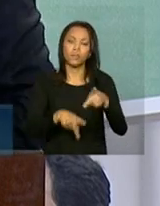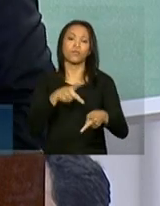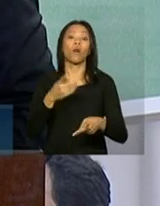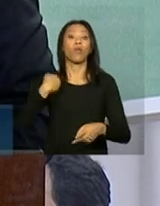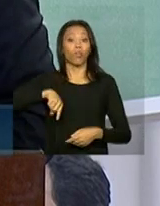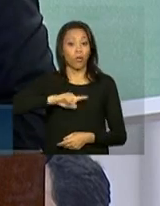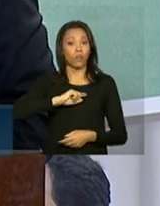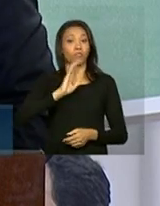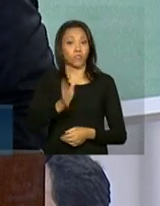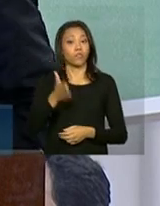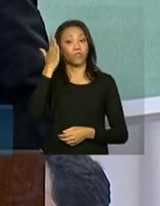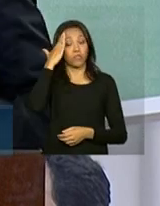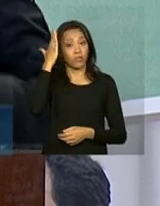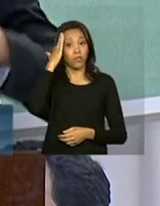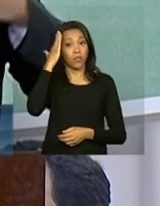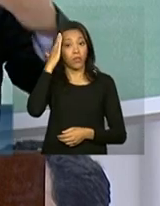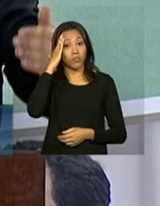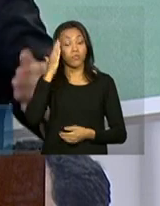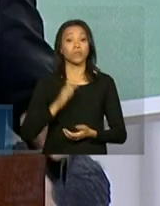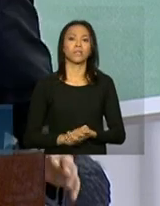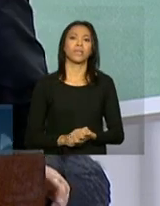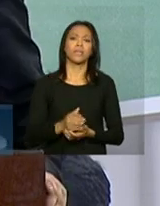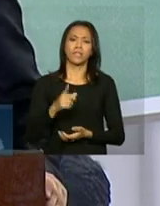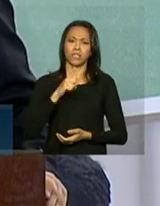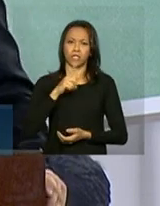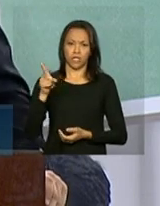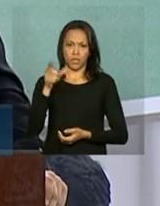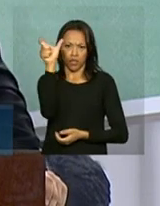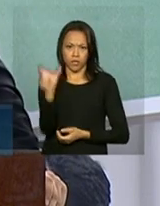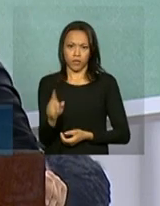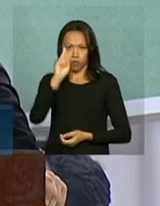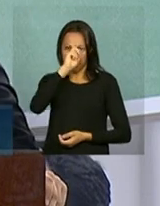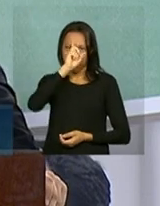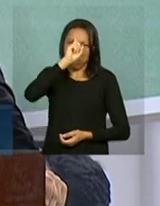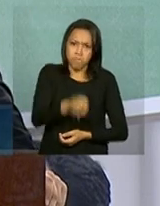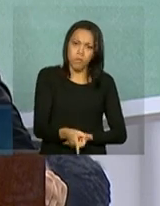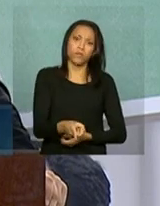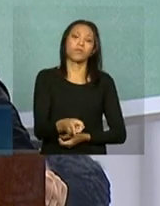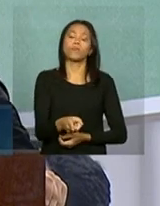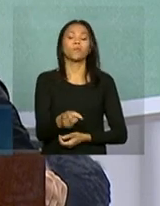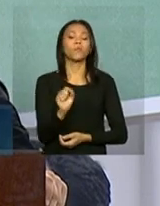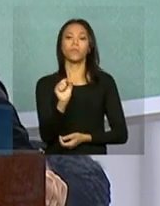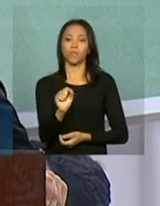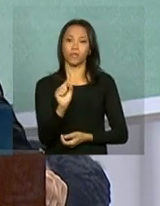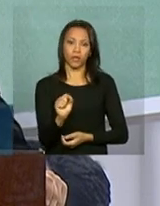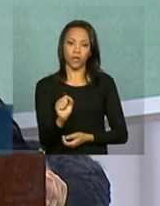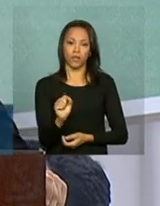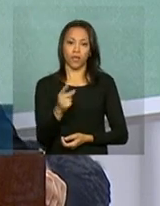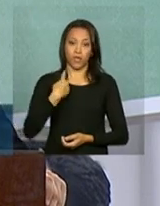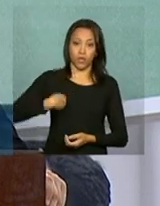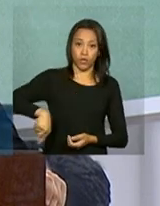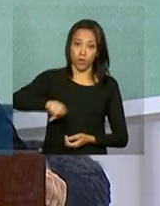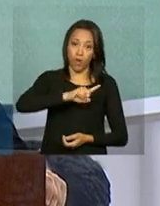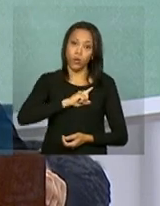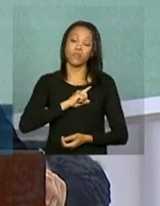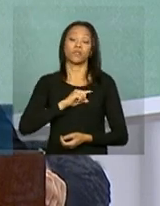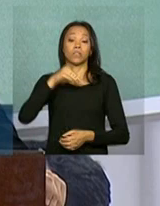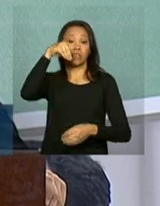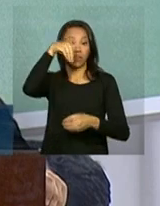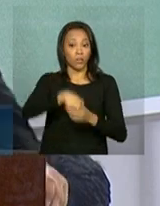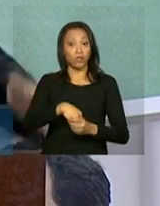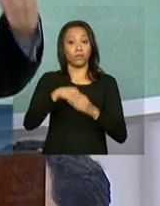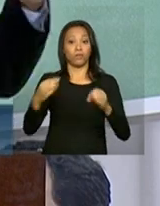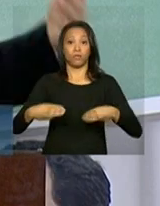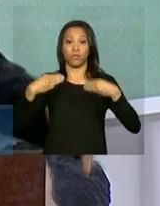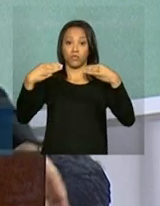Nós sabíamos que a senhora estava dando uma grande determinação e que exigiria da nossa parte, do Ministério da Saúde e da